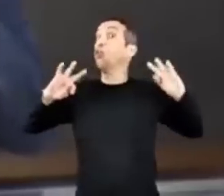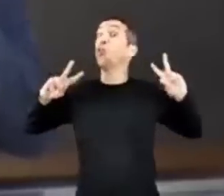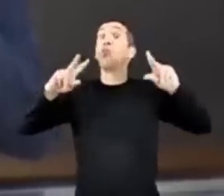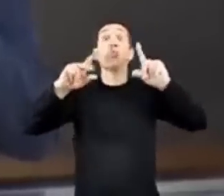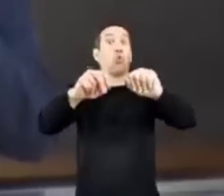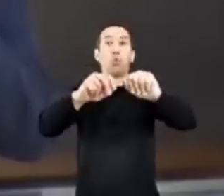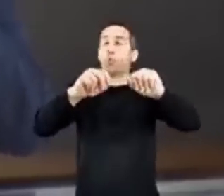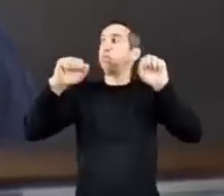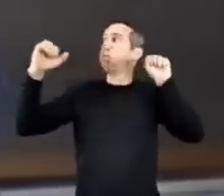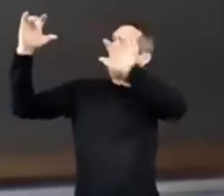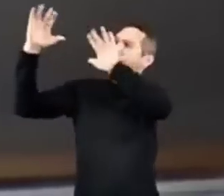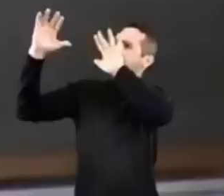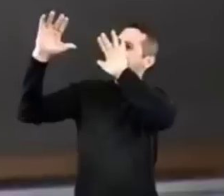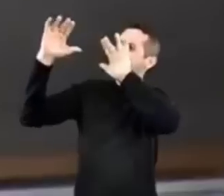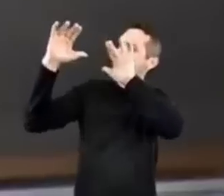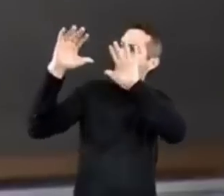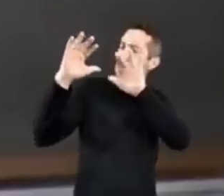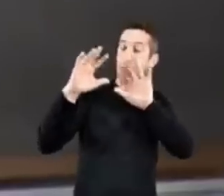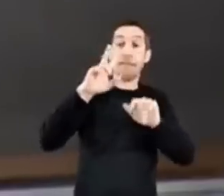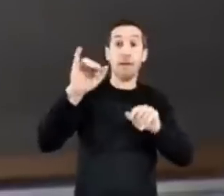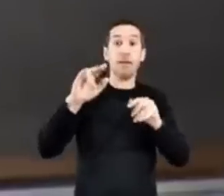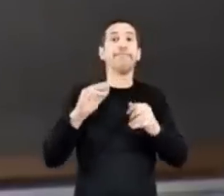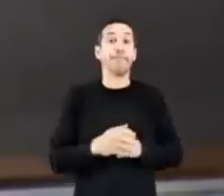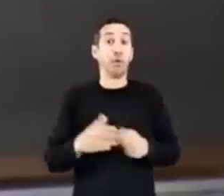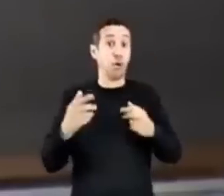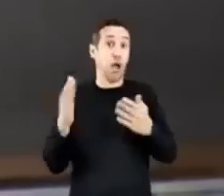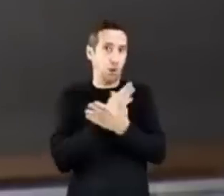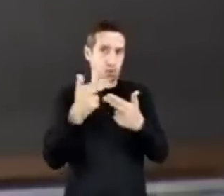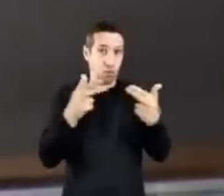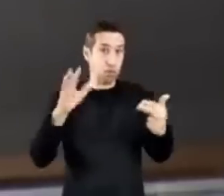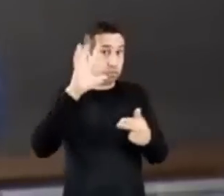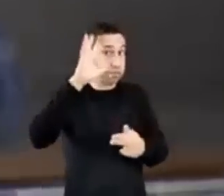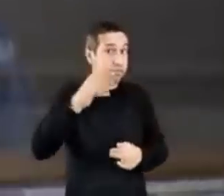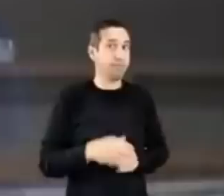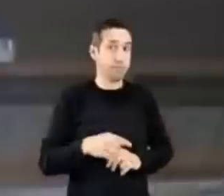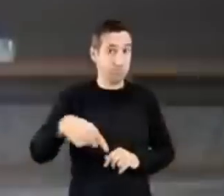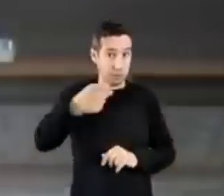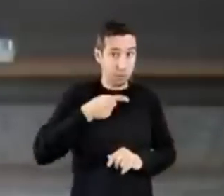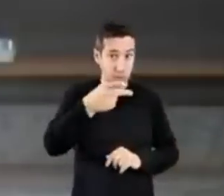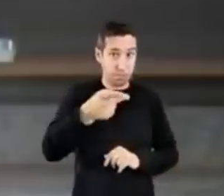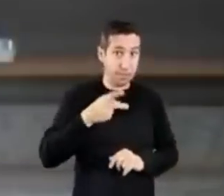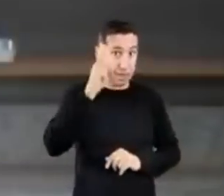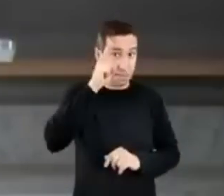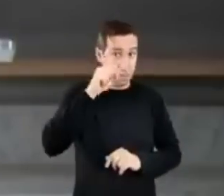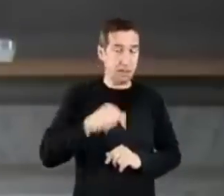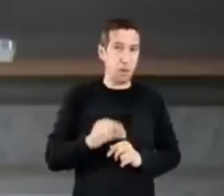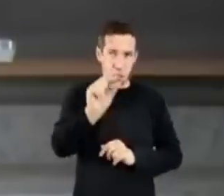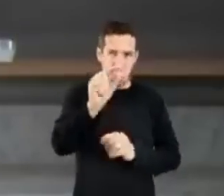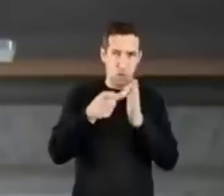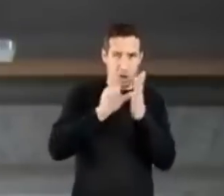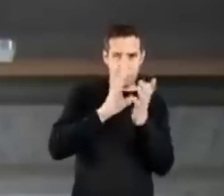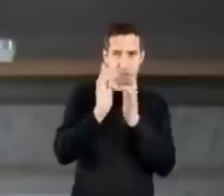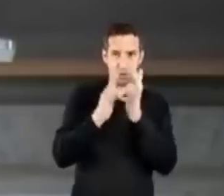e aí acontece acontece algumas coisas que é bom gente lembrar é um pouquinho antes de Jesus voltar um pouquinho